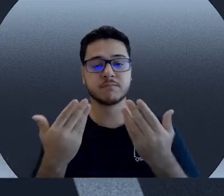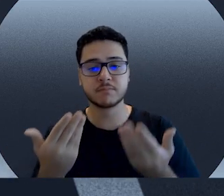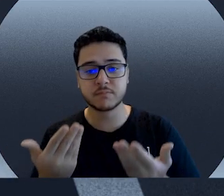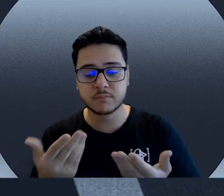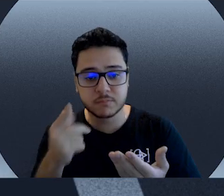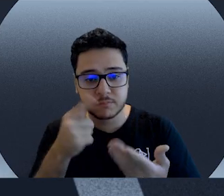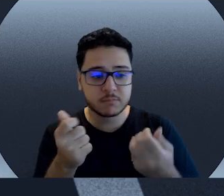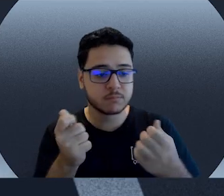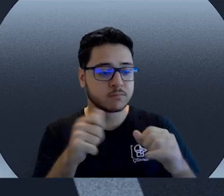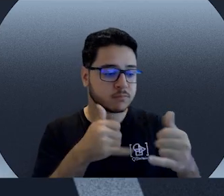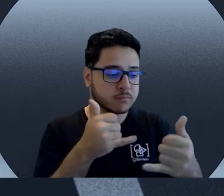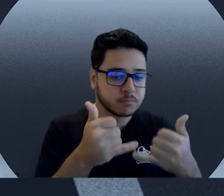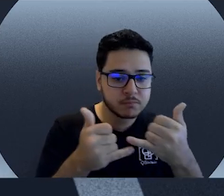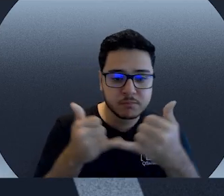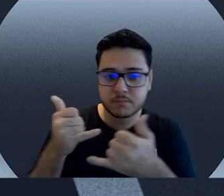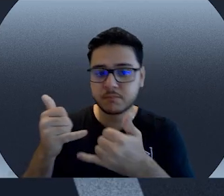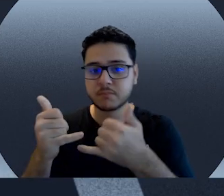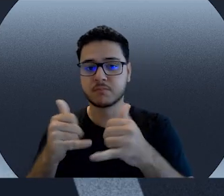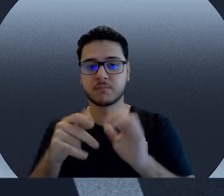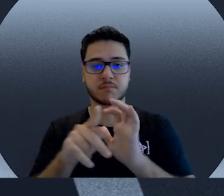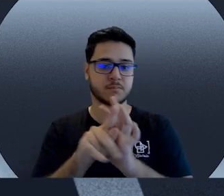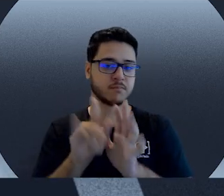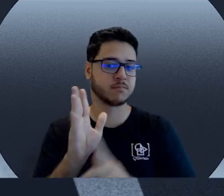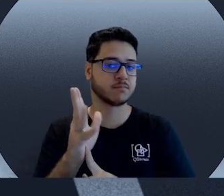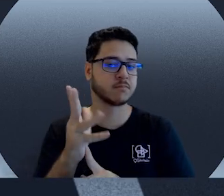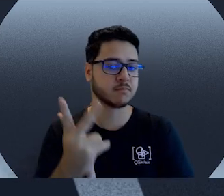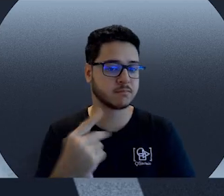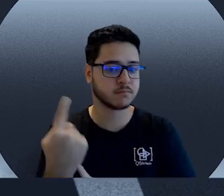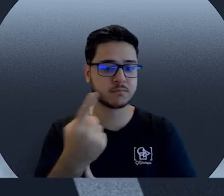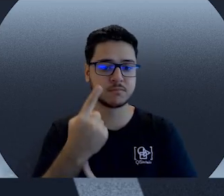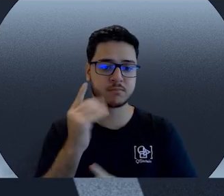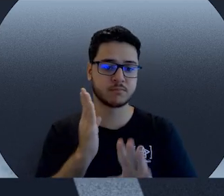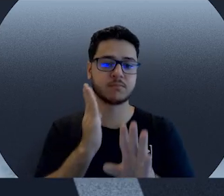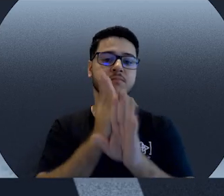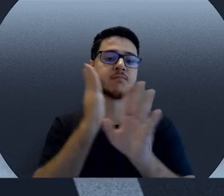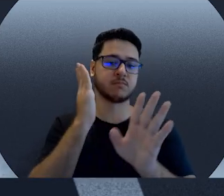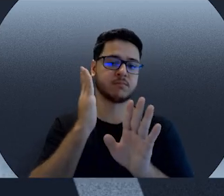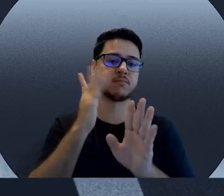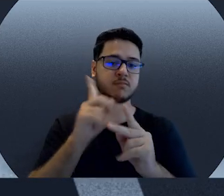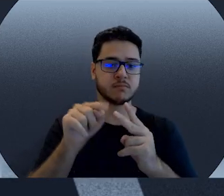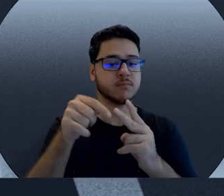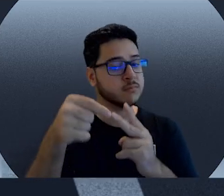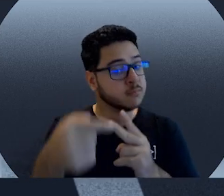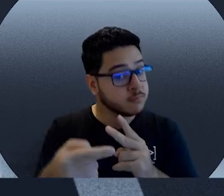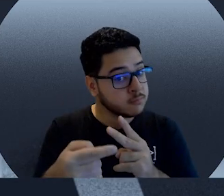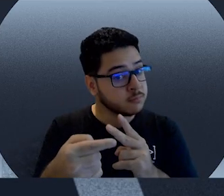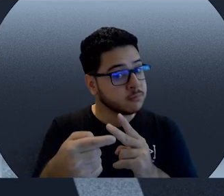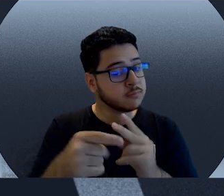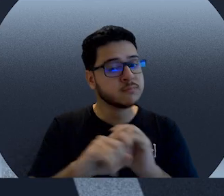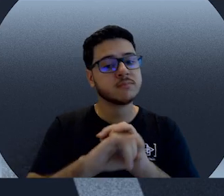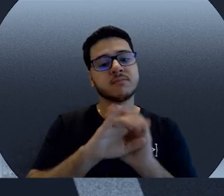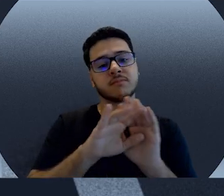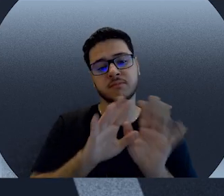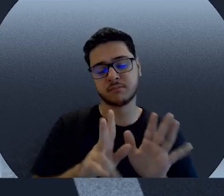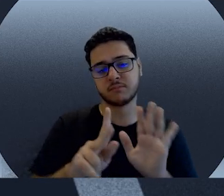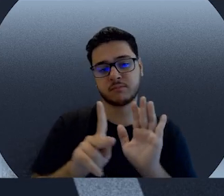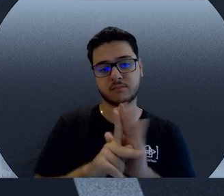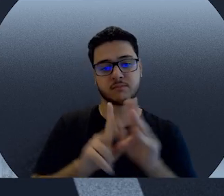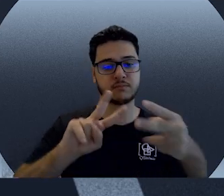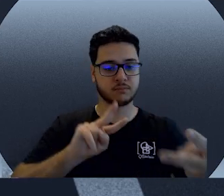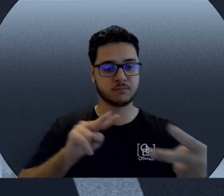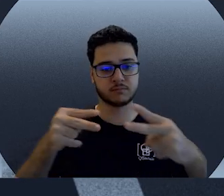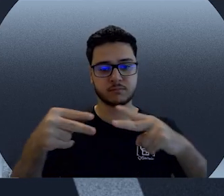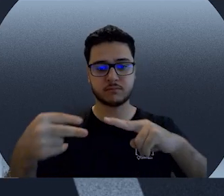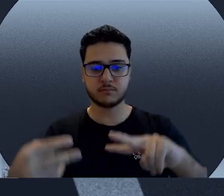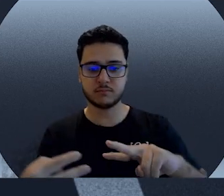possível brincar com uma obra de arte? A gente vai descobrir um pouco mais à frente. E, é claro, um hibridismo